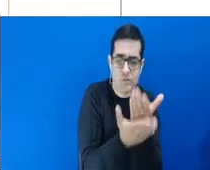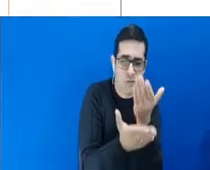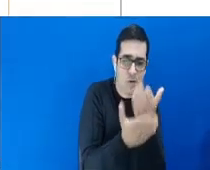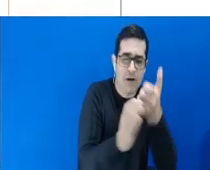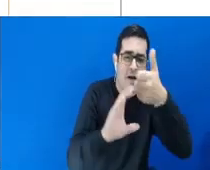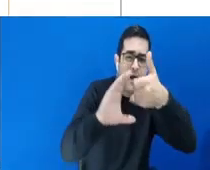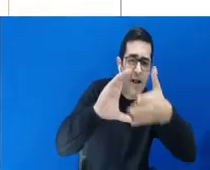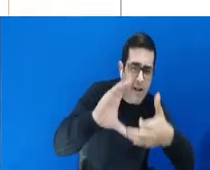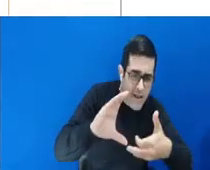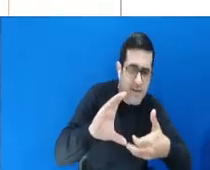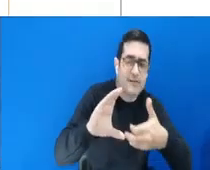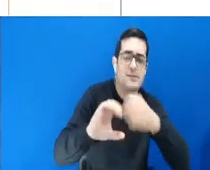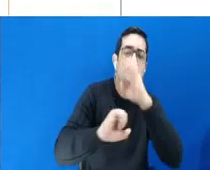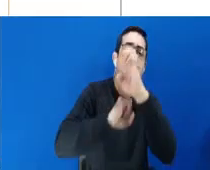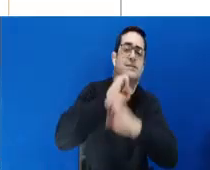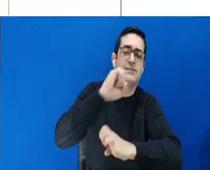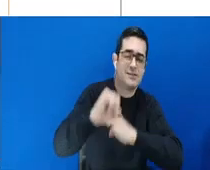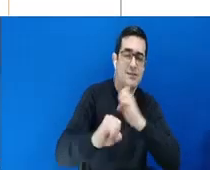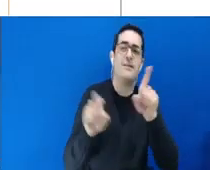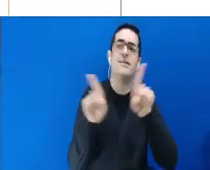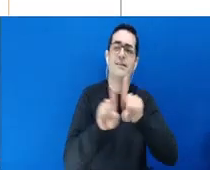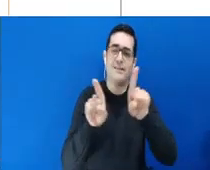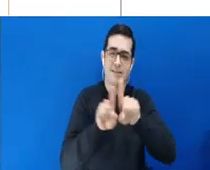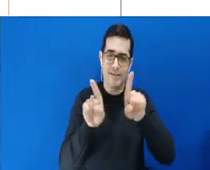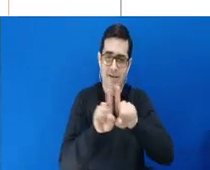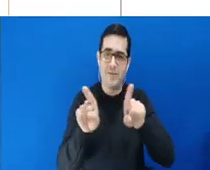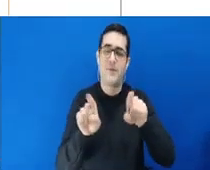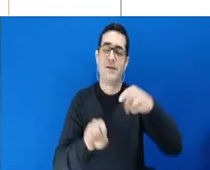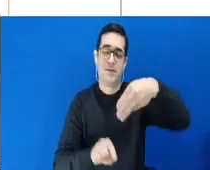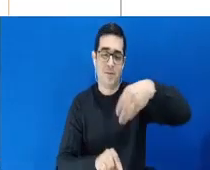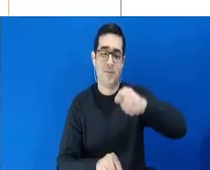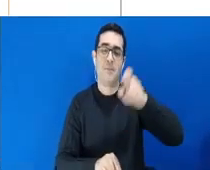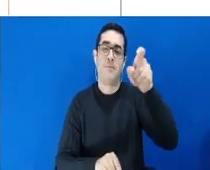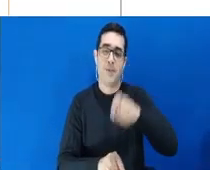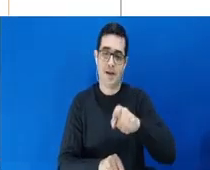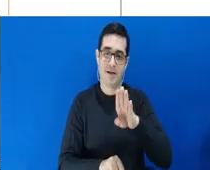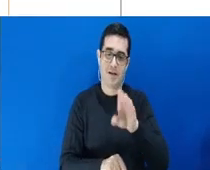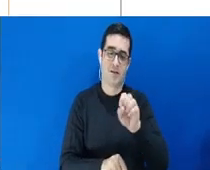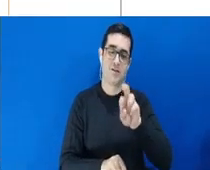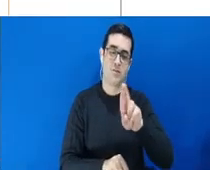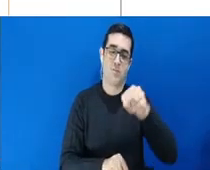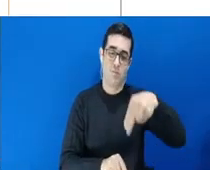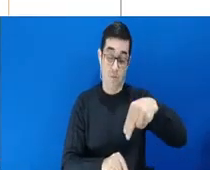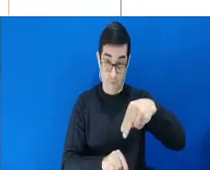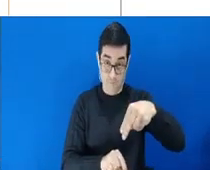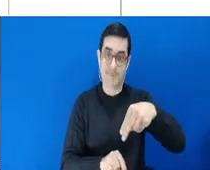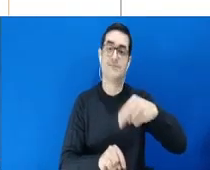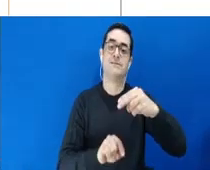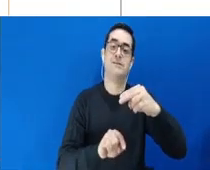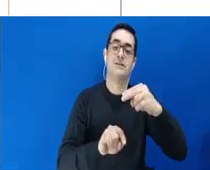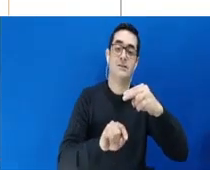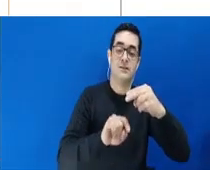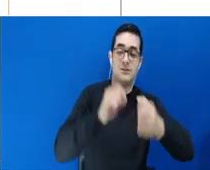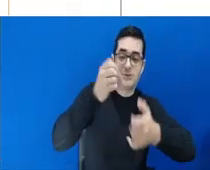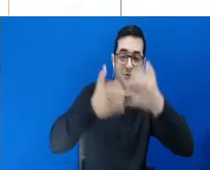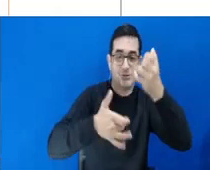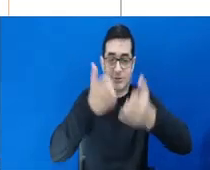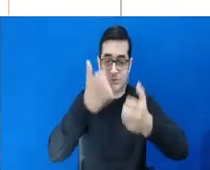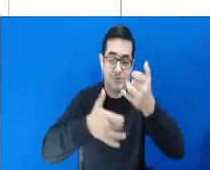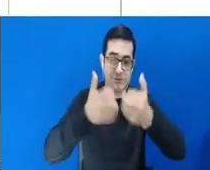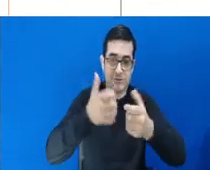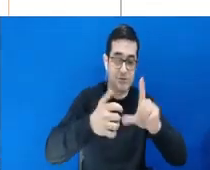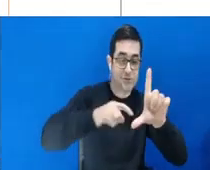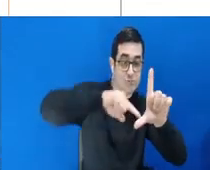as contribuições de Max Born, que ele consegue, a partir do π², que é a função de onda elevado ao quadrado,